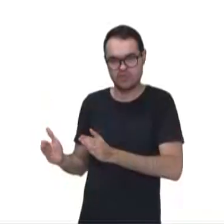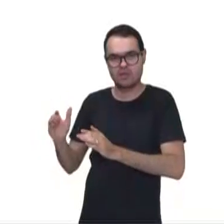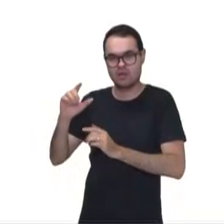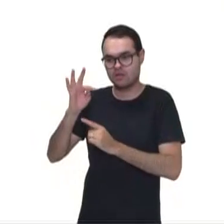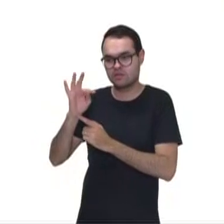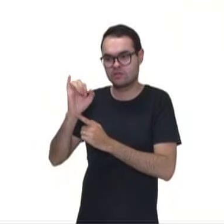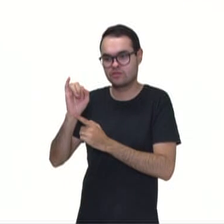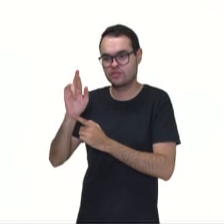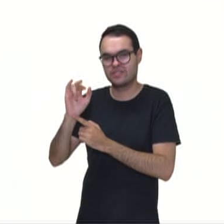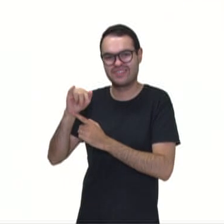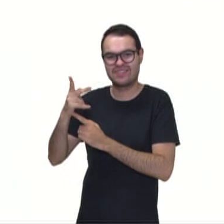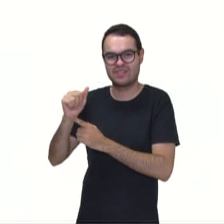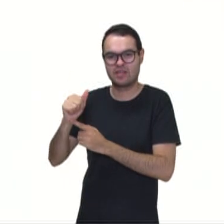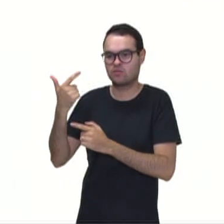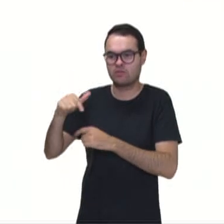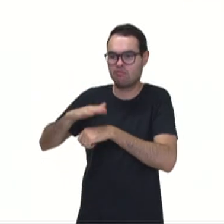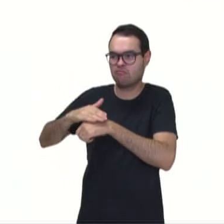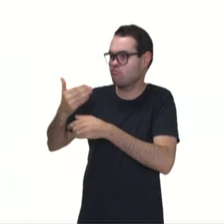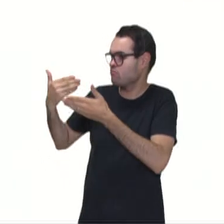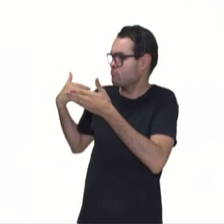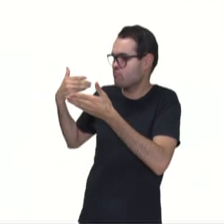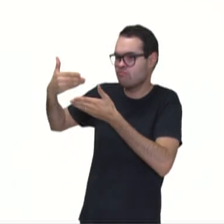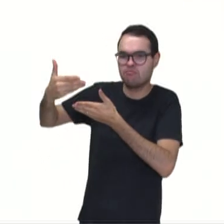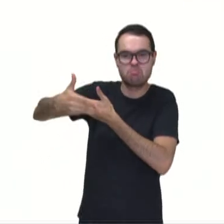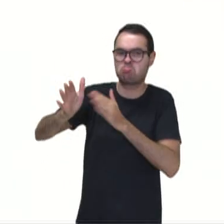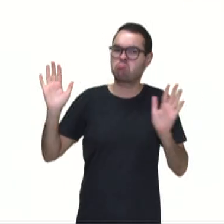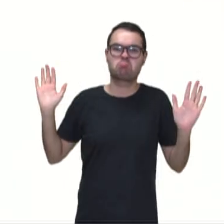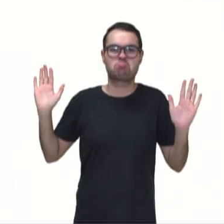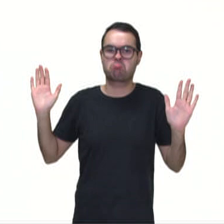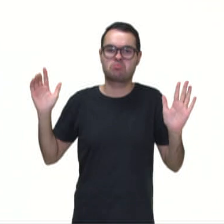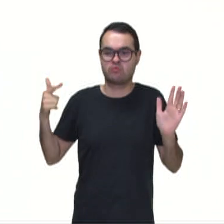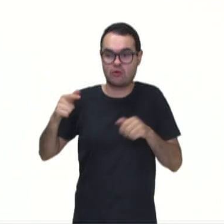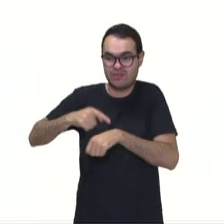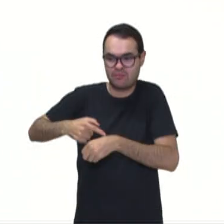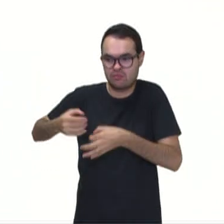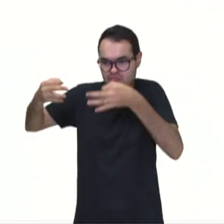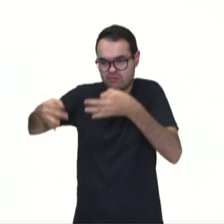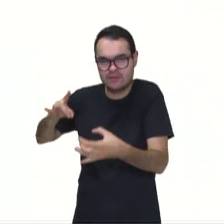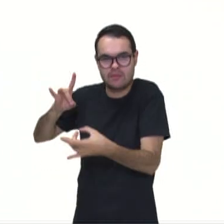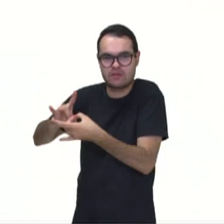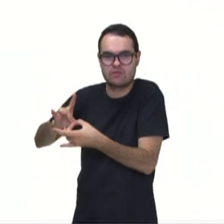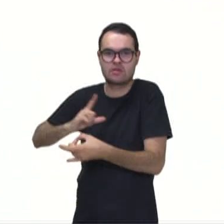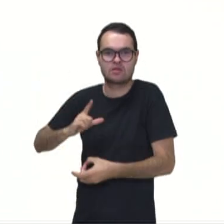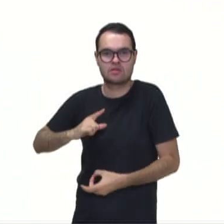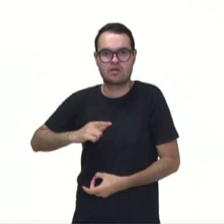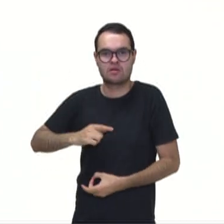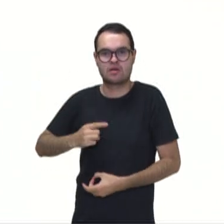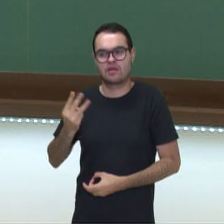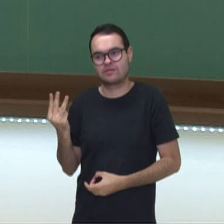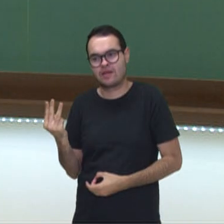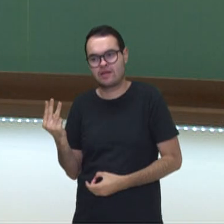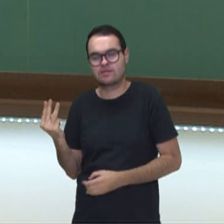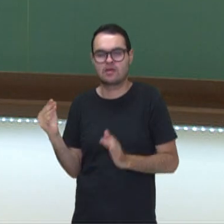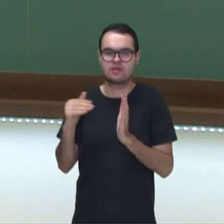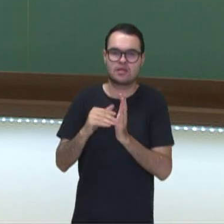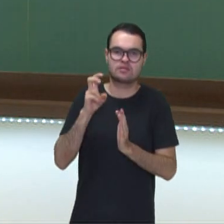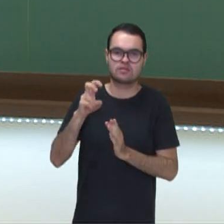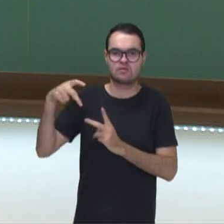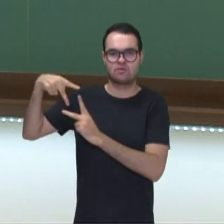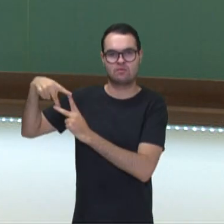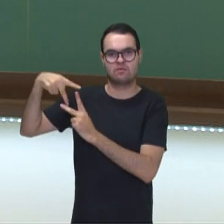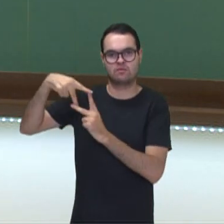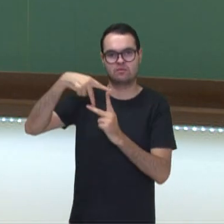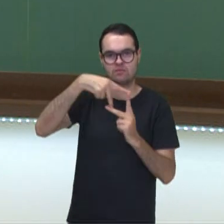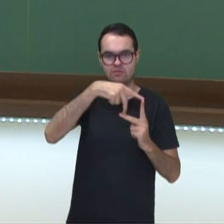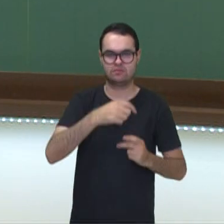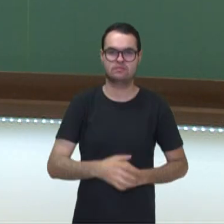é atemporal, nem sempre traz uma crítica e se apresenta entre 3 e 5 quadrinhos.